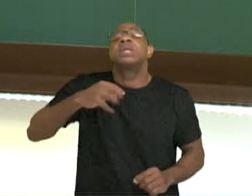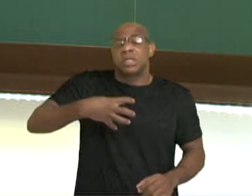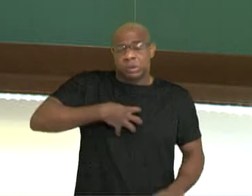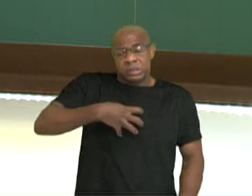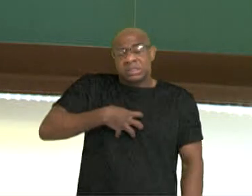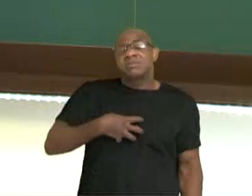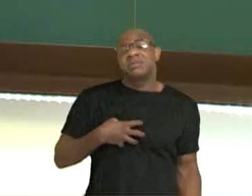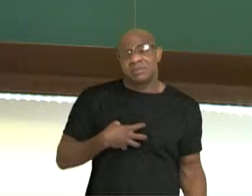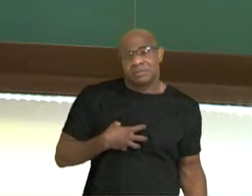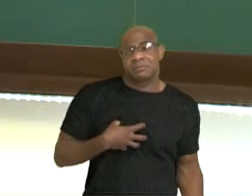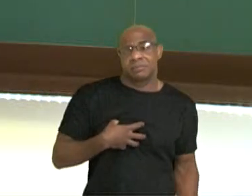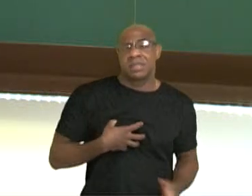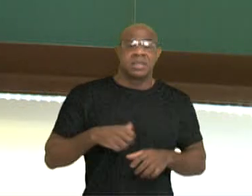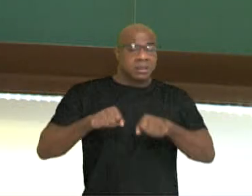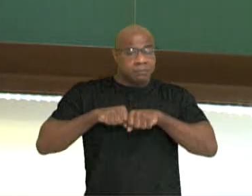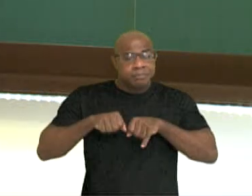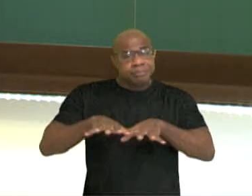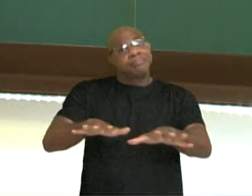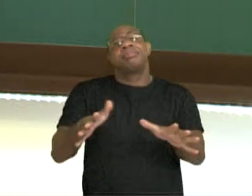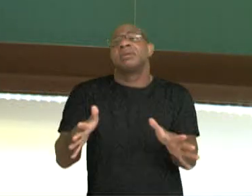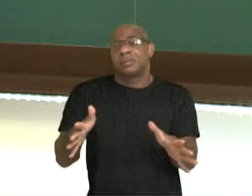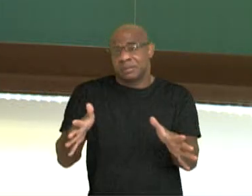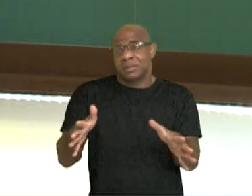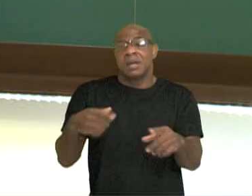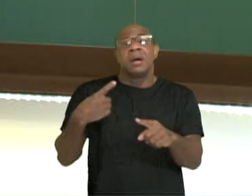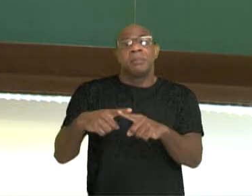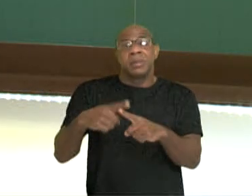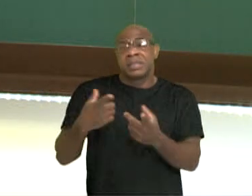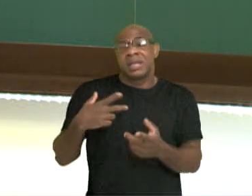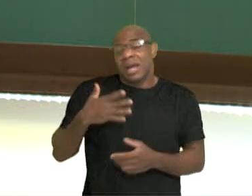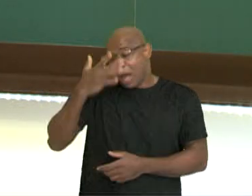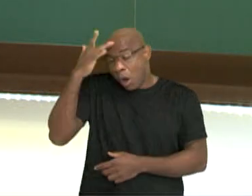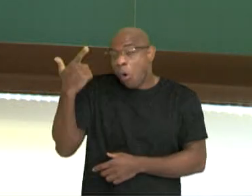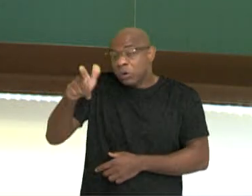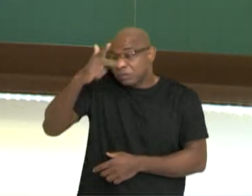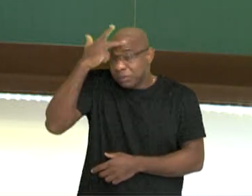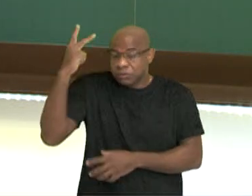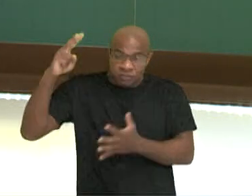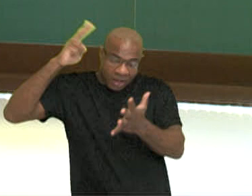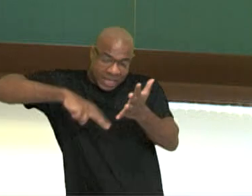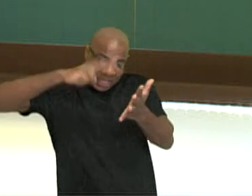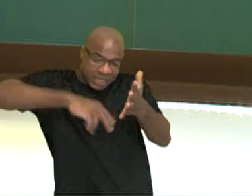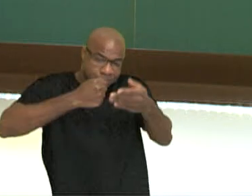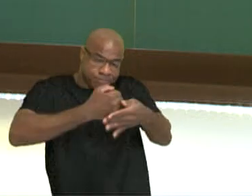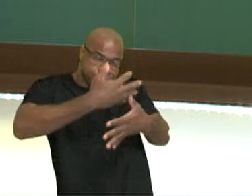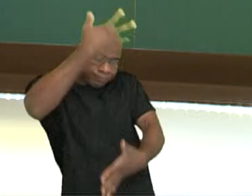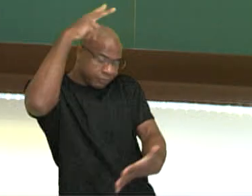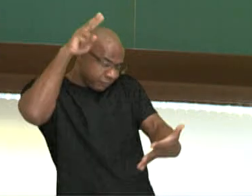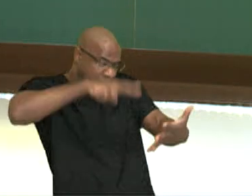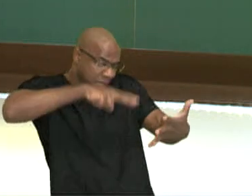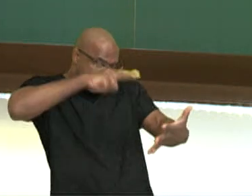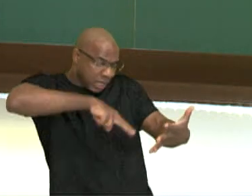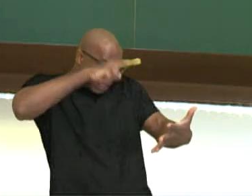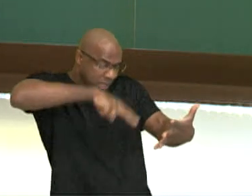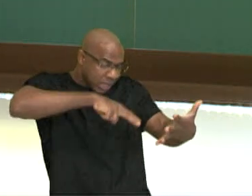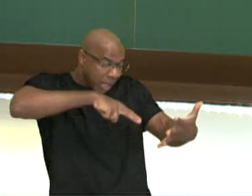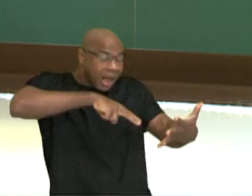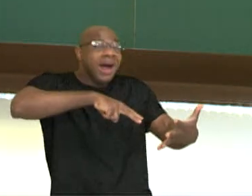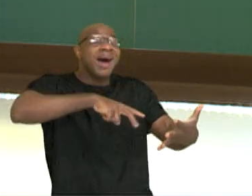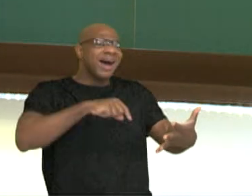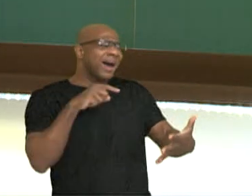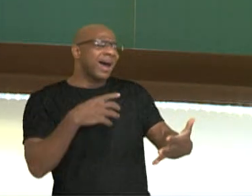por isso, vejam que existe uma maneira, né, de passar essa fase,